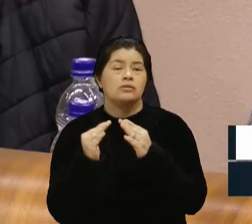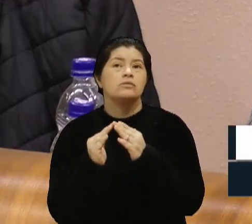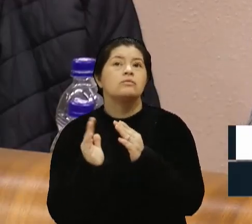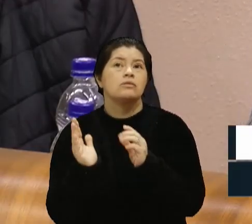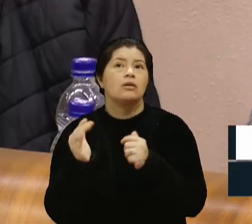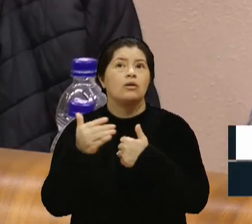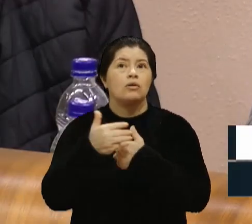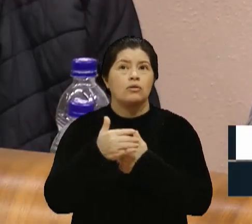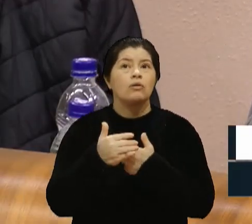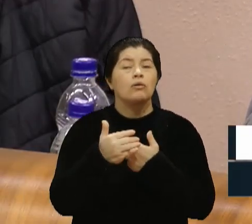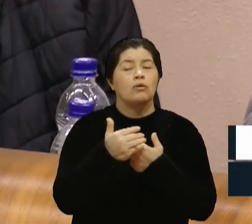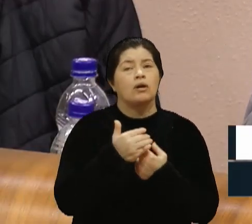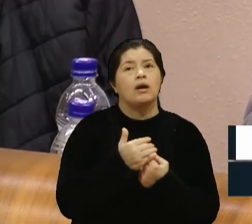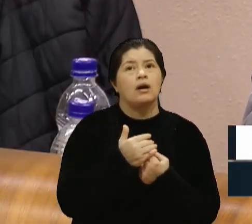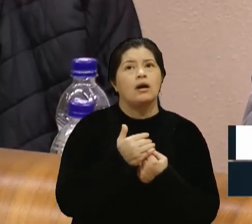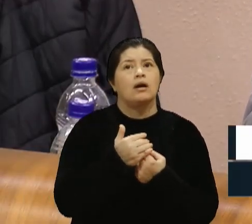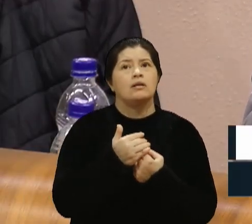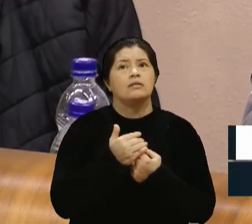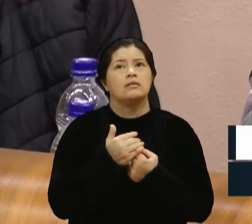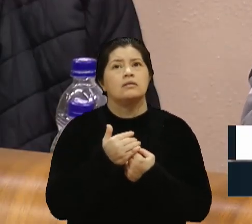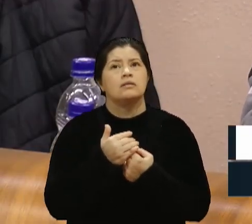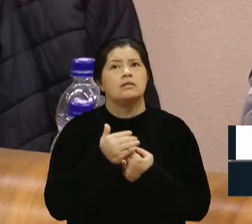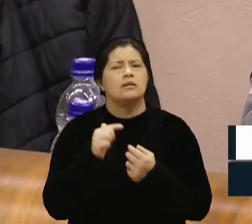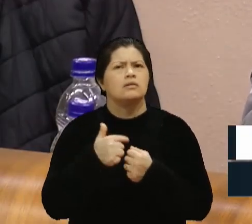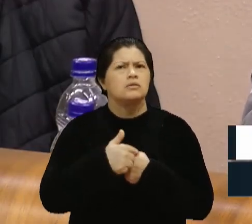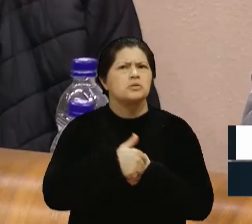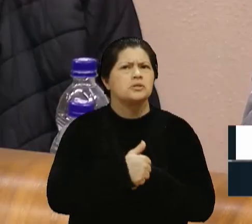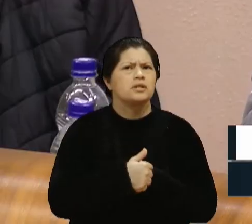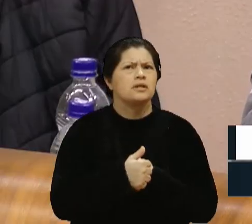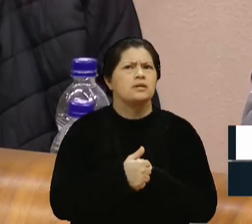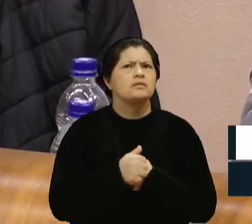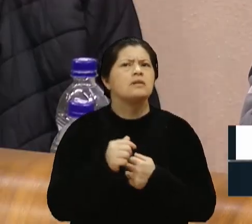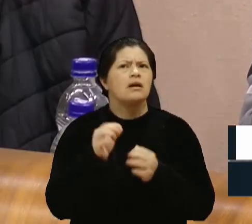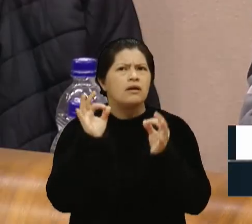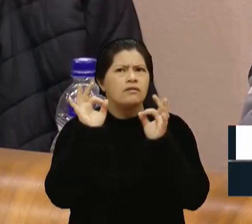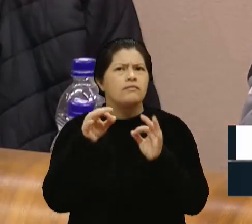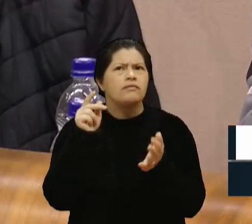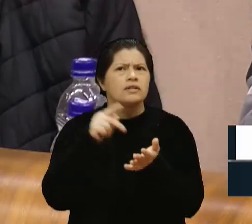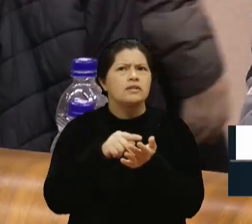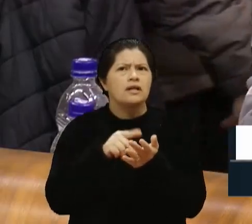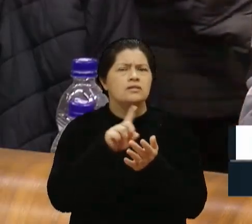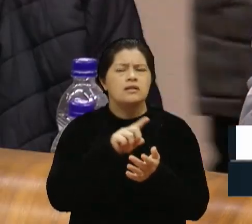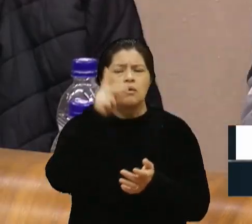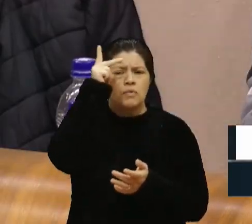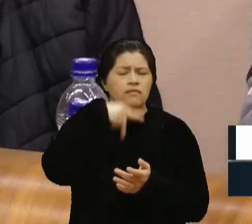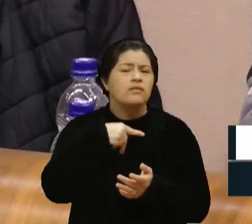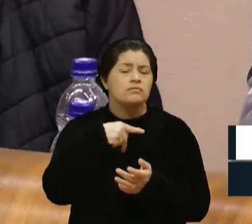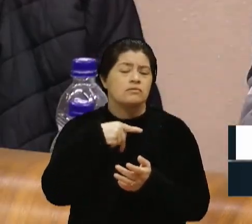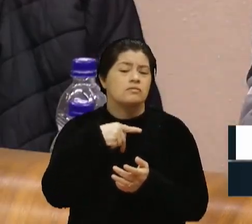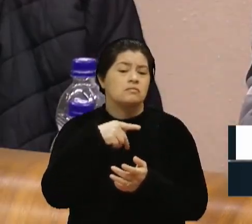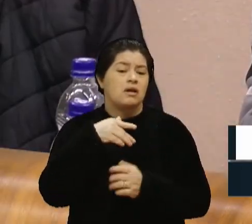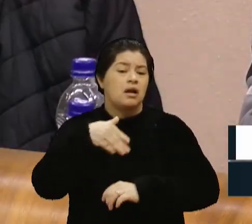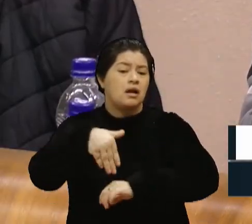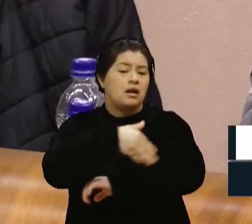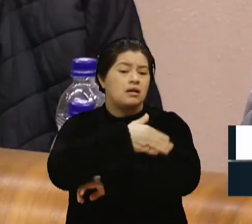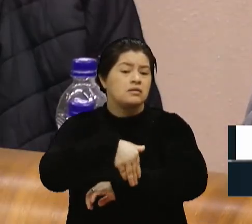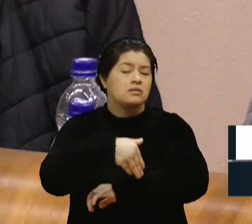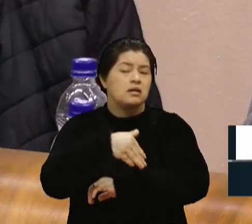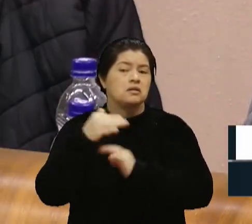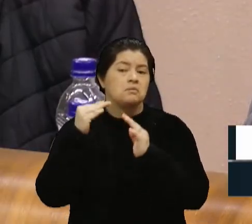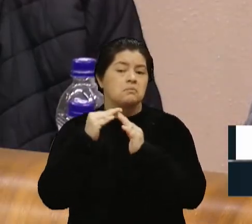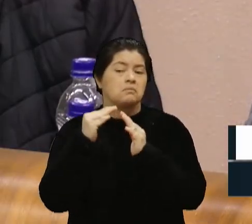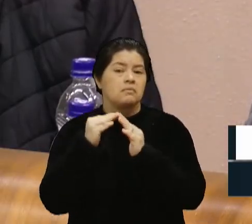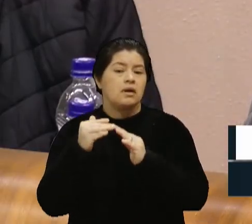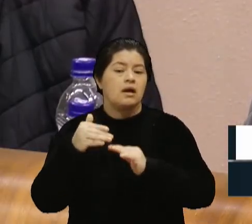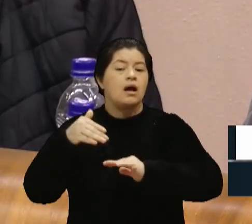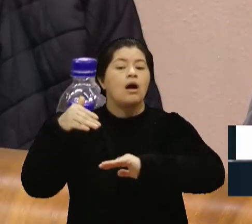repatriarmos ele para a sua cidade, esse realmente não é o perfil do morador que nós temos aqui. O morador